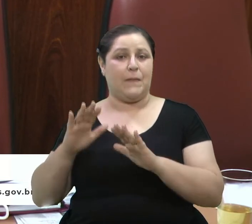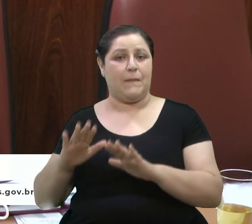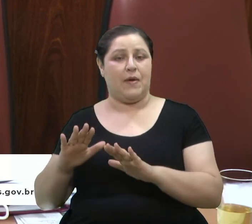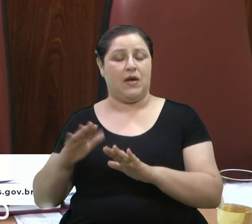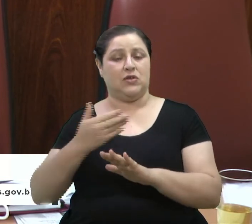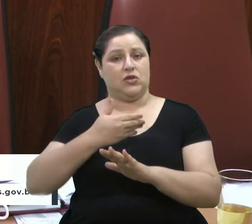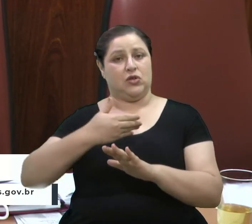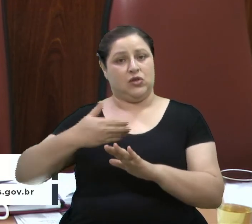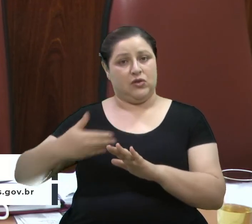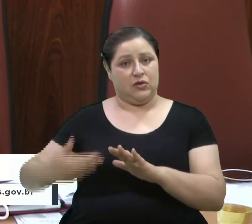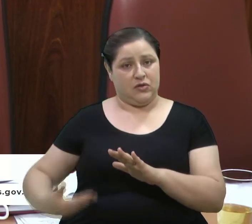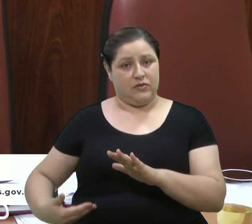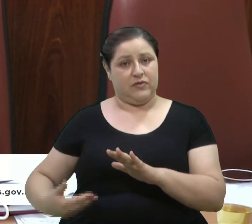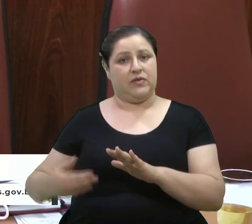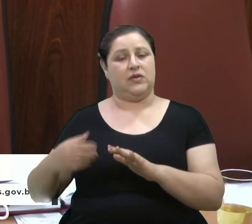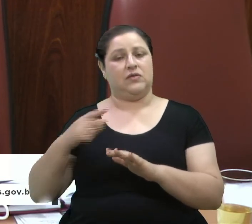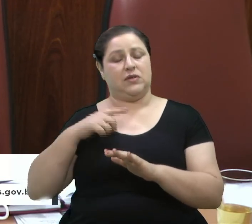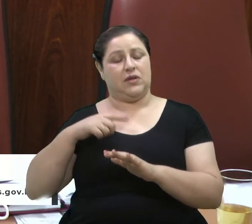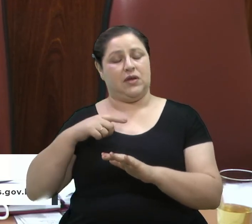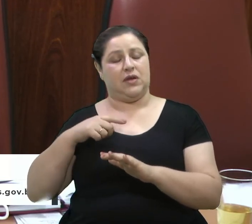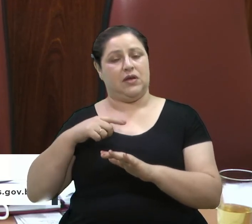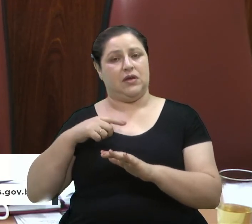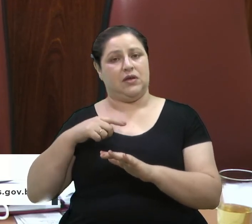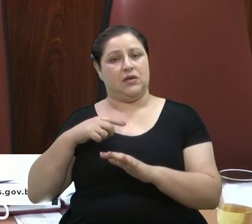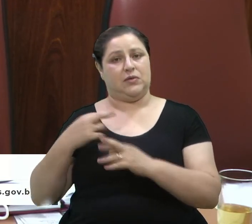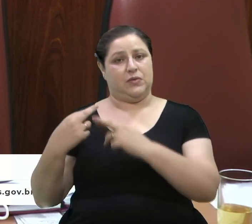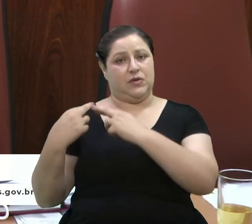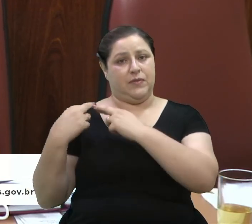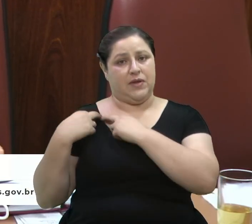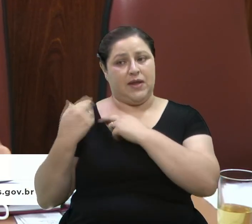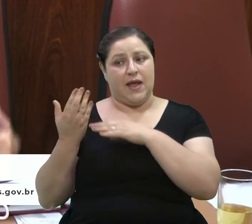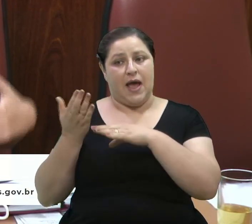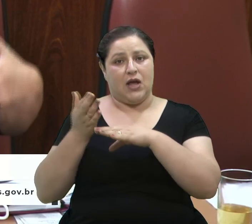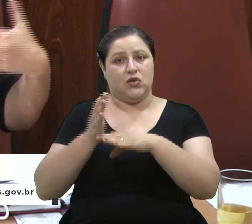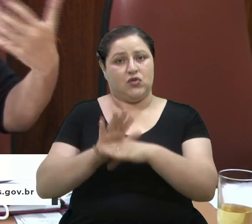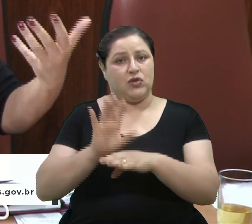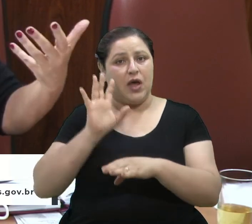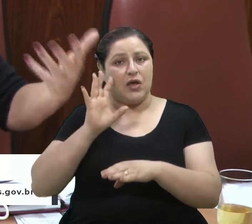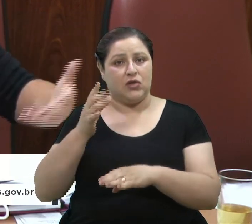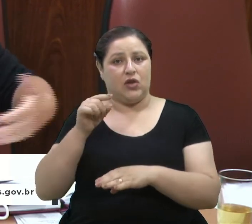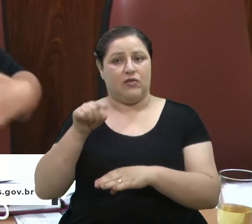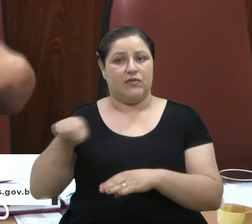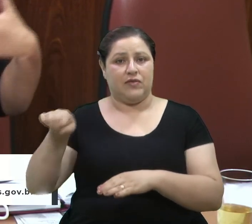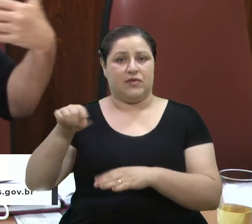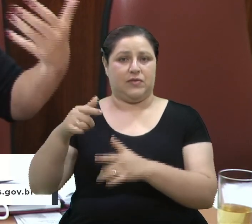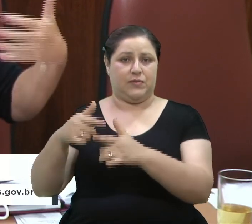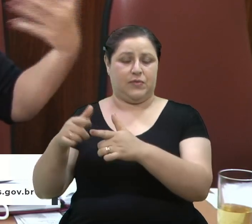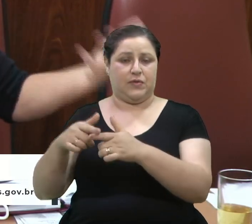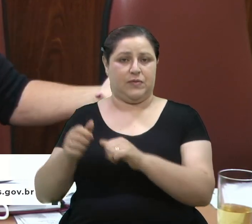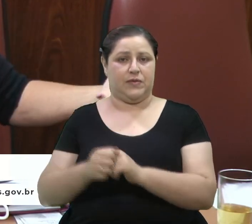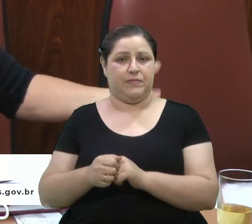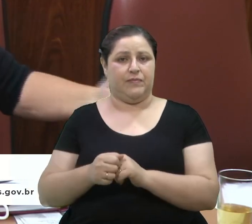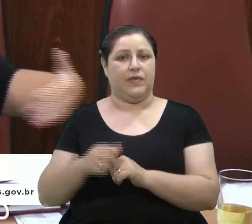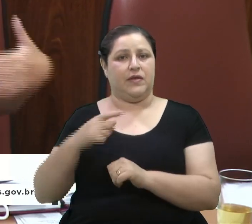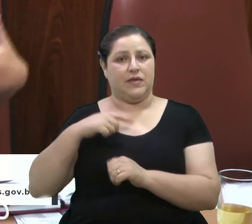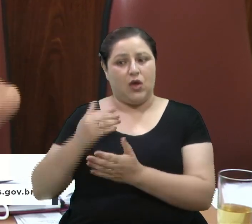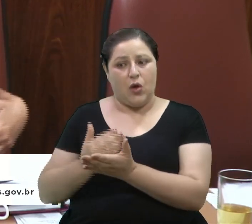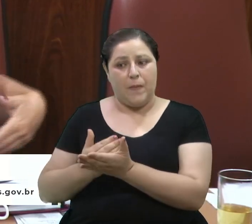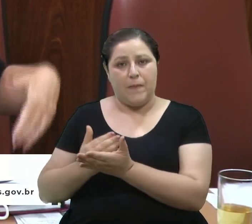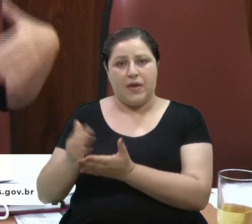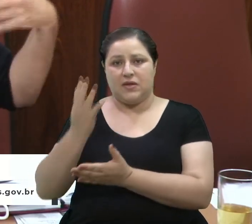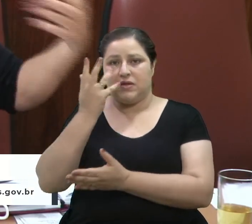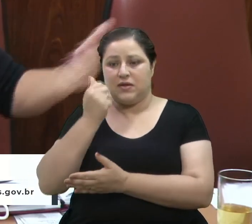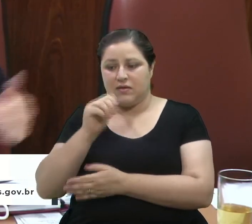tem todo o dever de ajudar a colaborar com isso. Desde o início, desde a primeira infância, essa